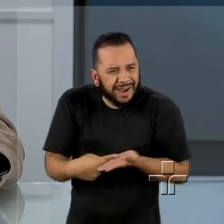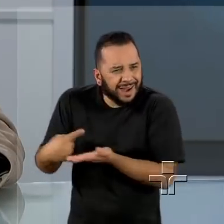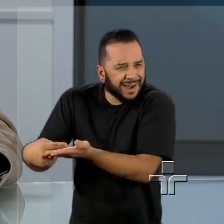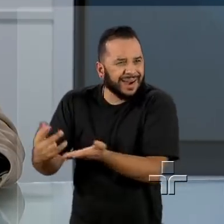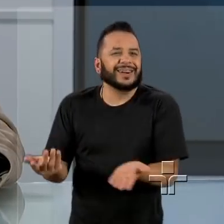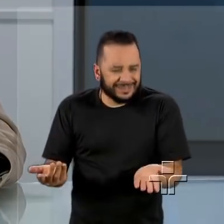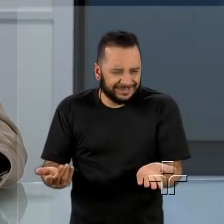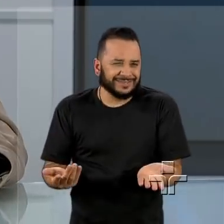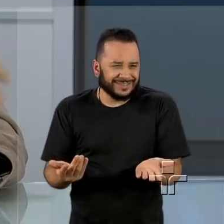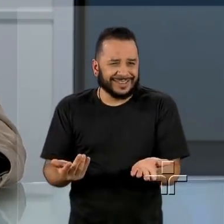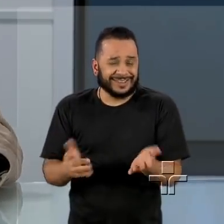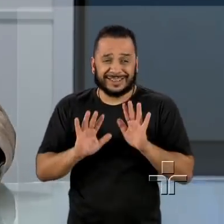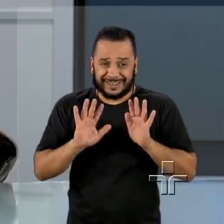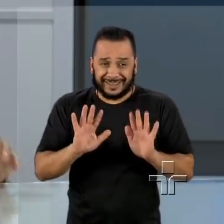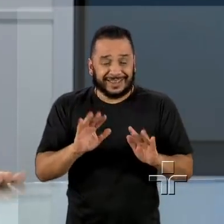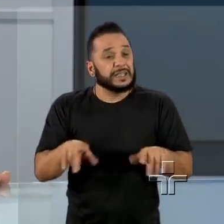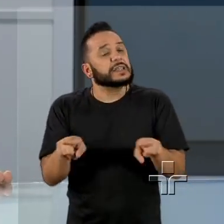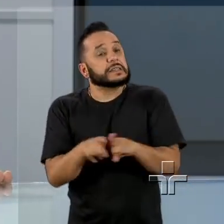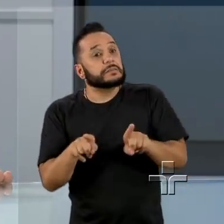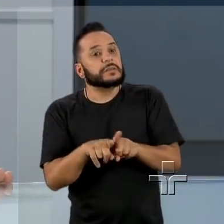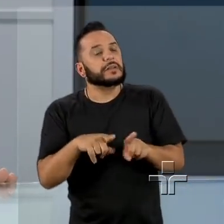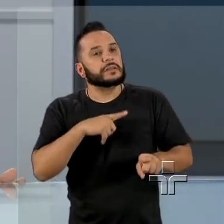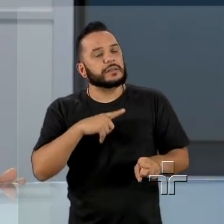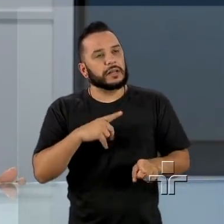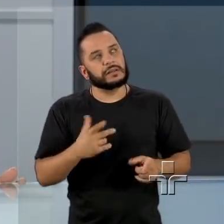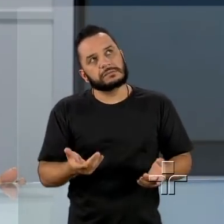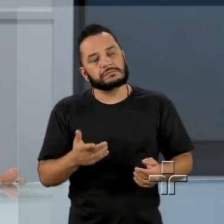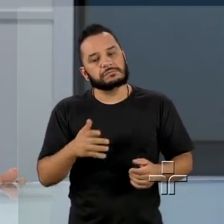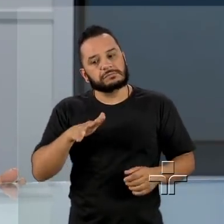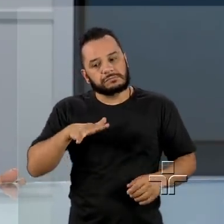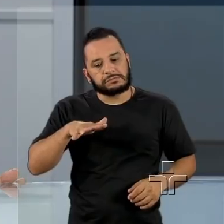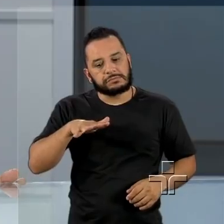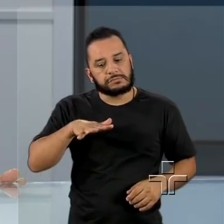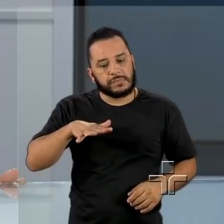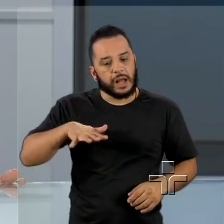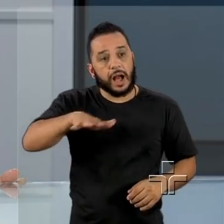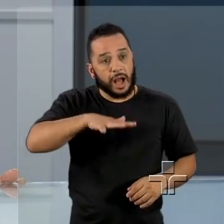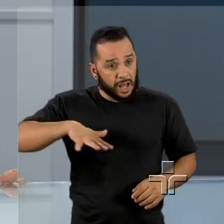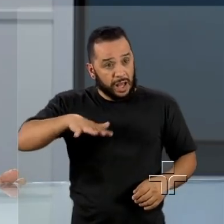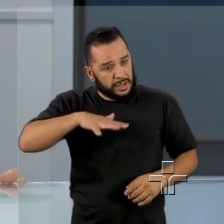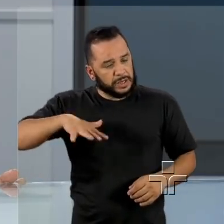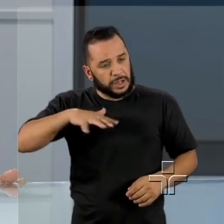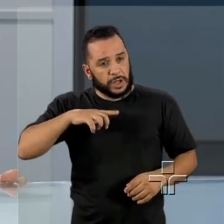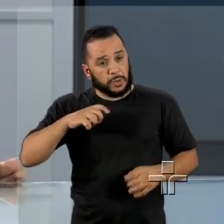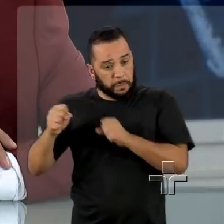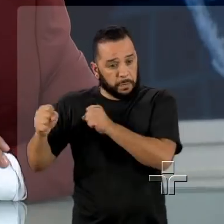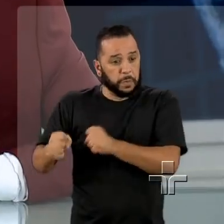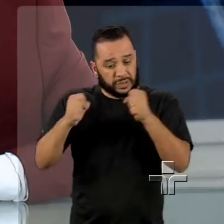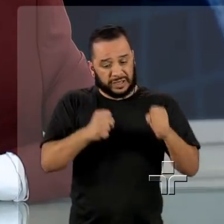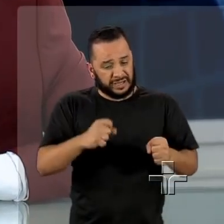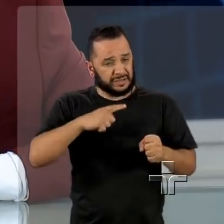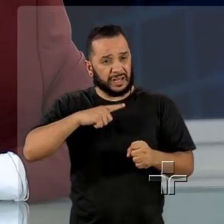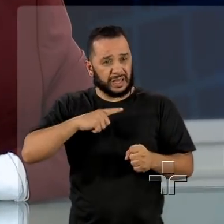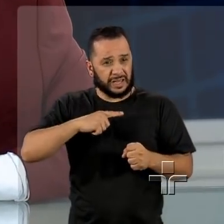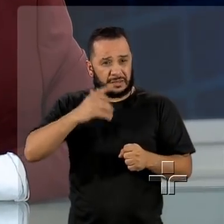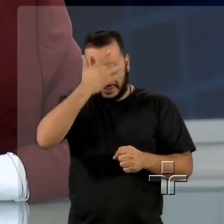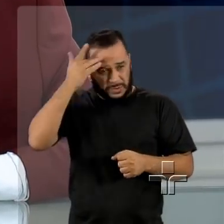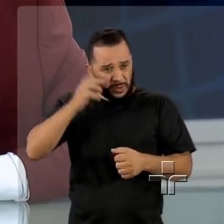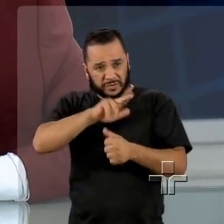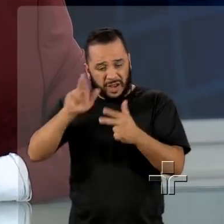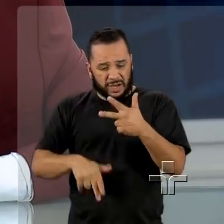coisas acarretam o enorme déficit público. E também é uma corrupção que eu gostaria de falar aqui, que